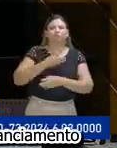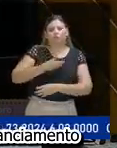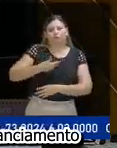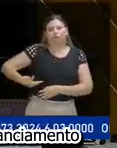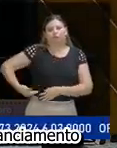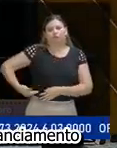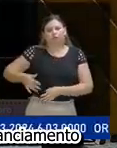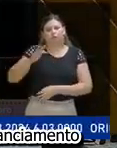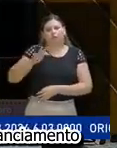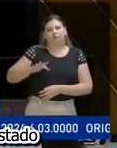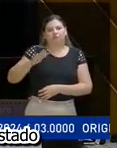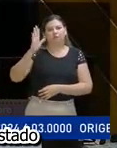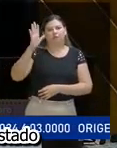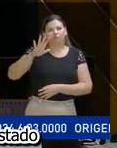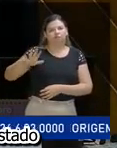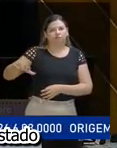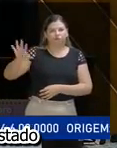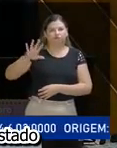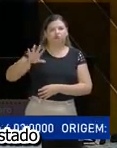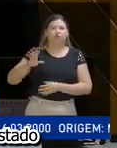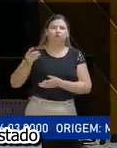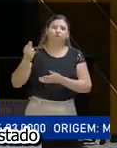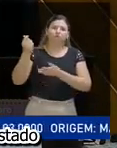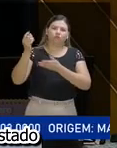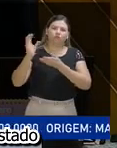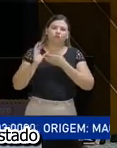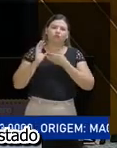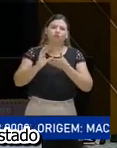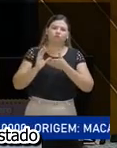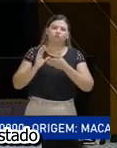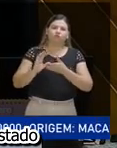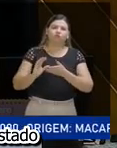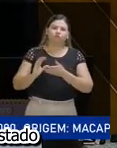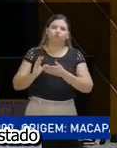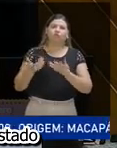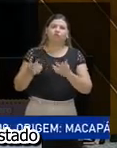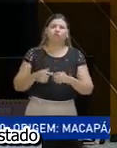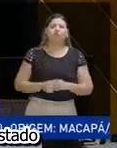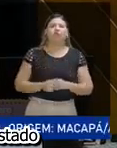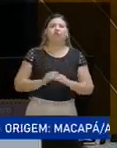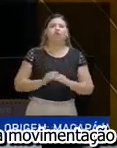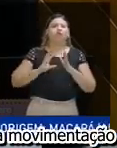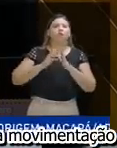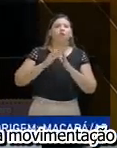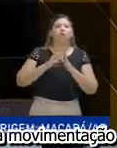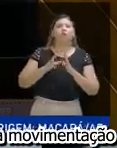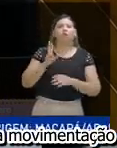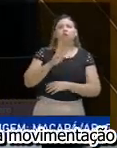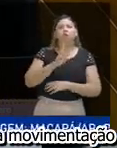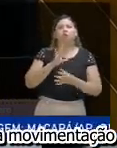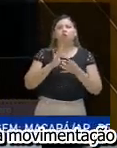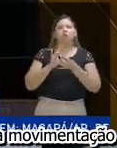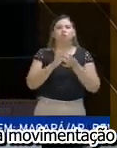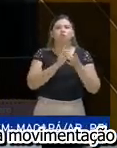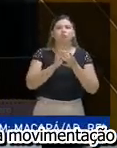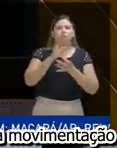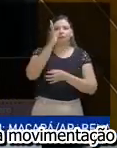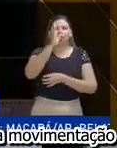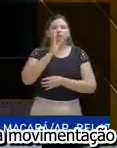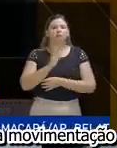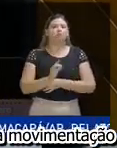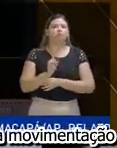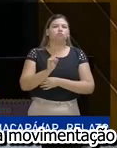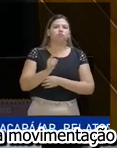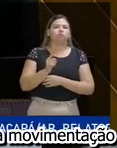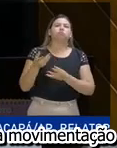Fundo Especial de Financiamento de Campanha. No caso, o Partido União Brasil, no estado do Amapá, trouxe os documentos necessários